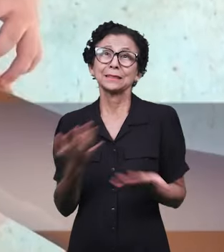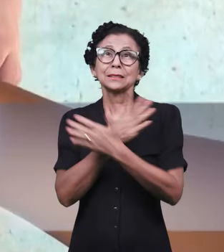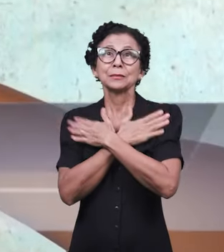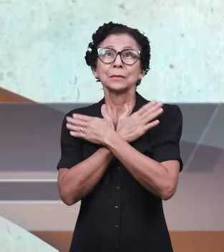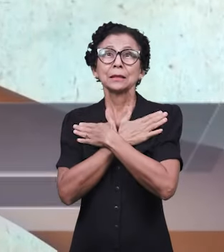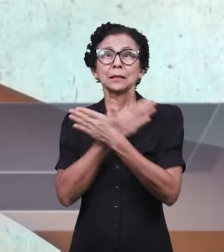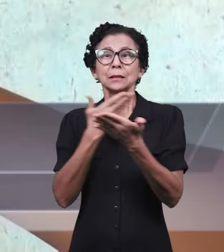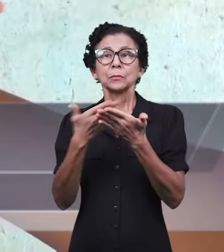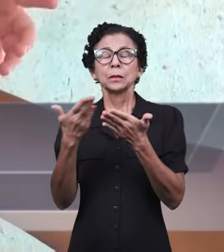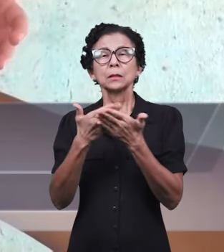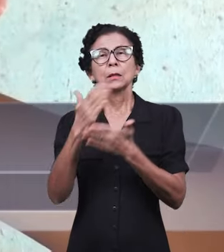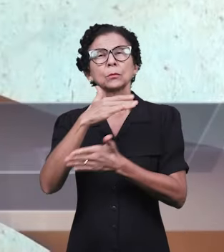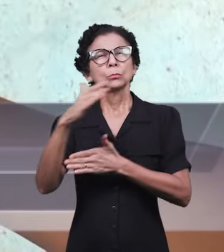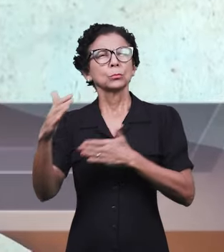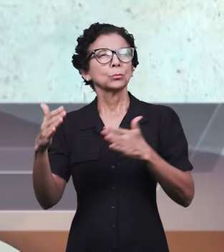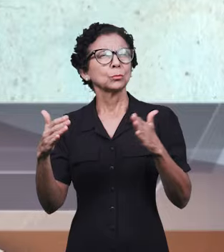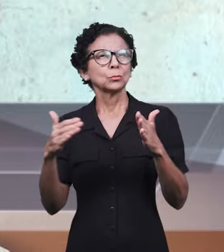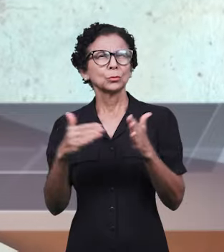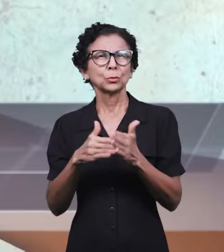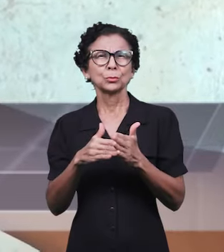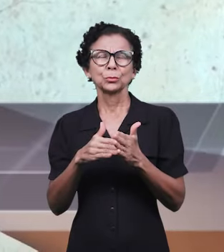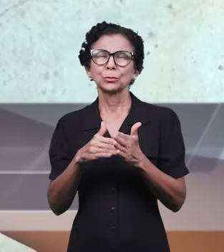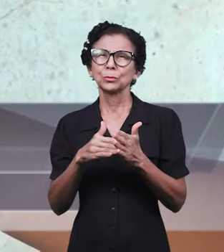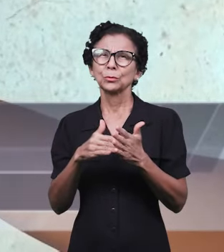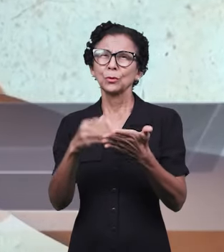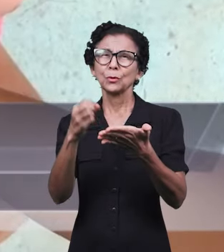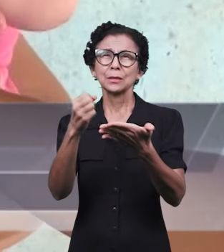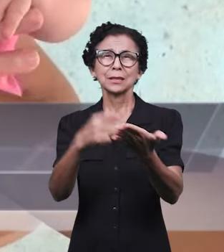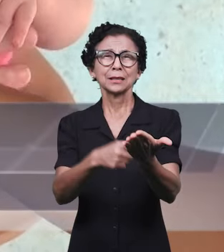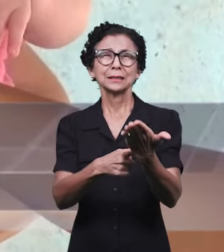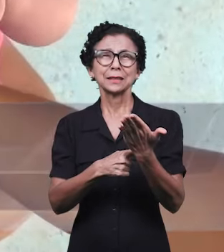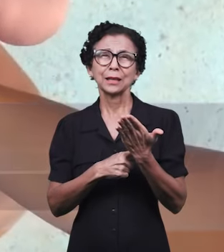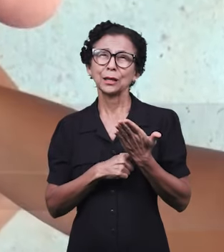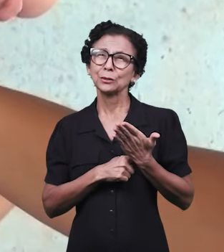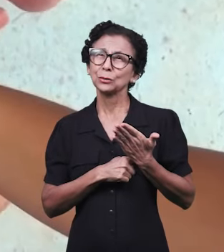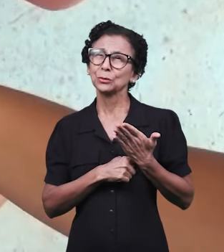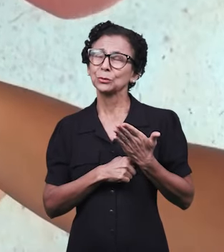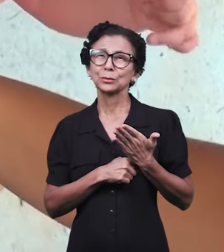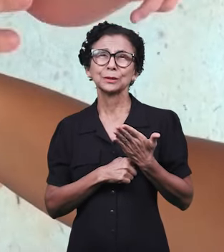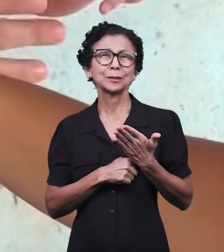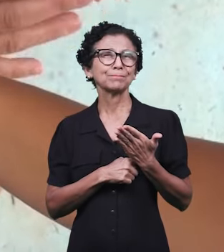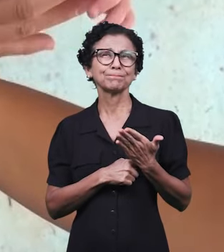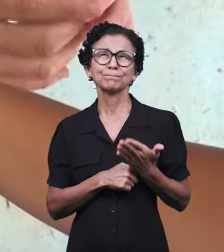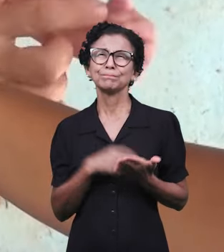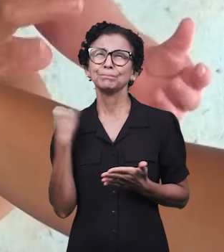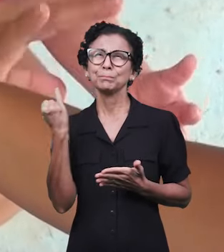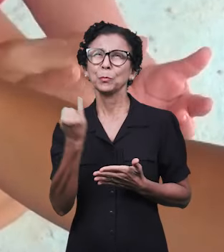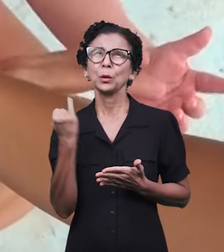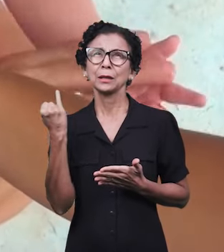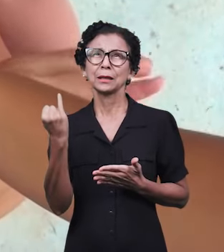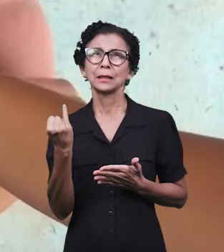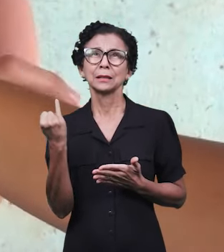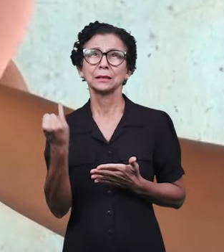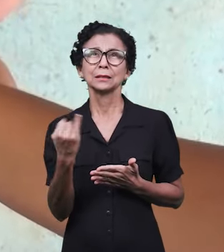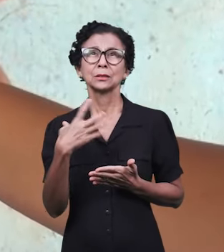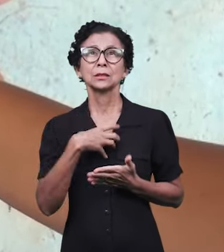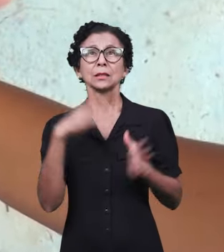porque eu não tinha, noção de como eu faria. Eu estou abrigada na casa da minha filha mais